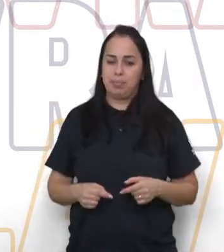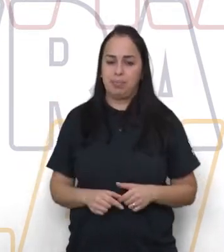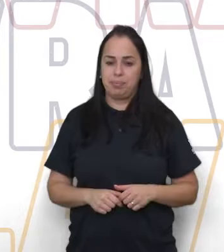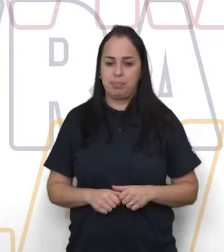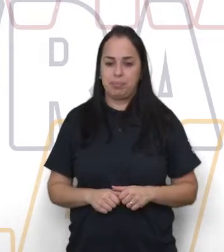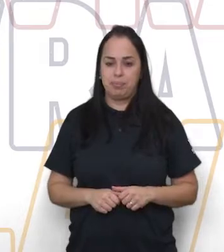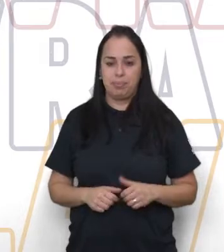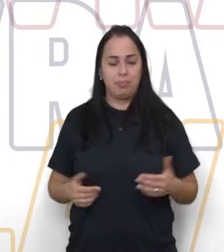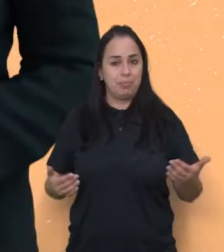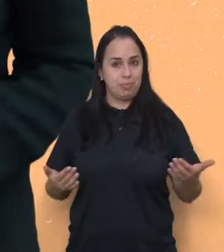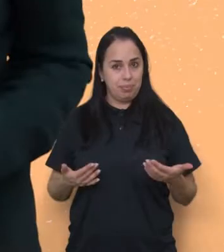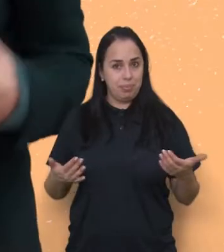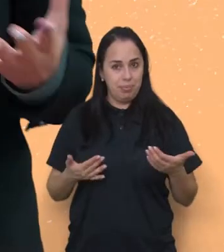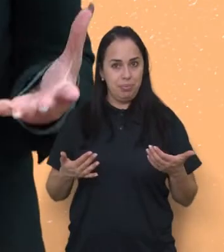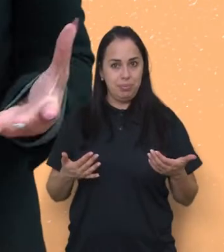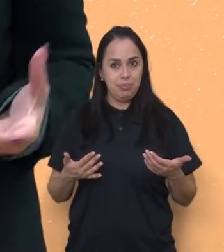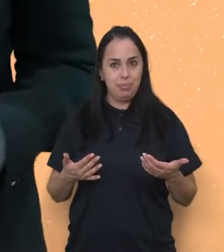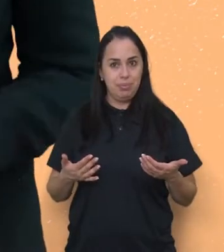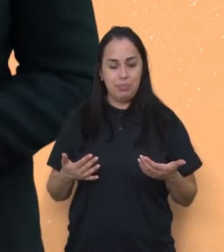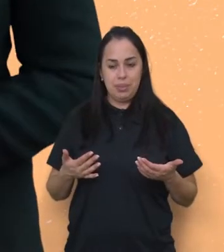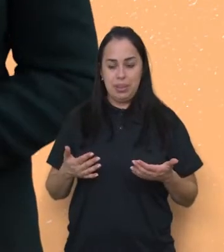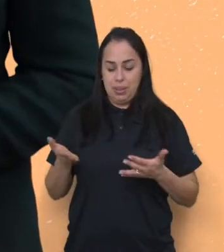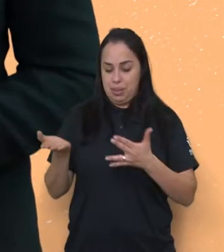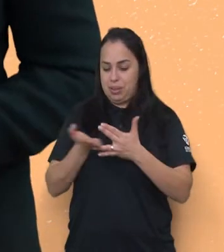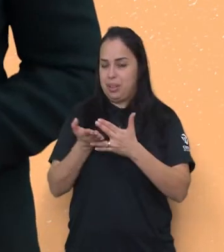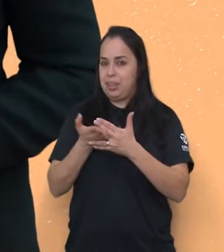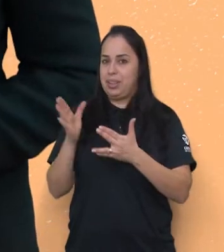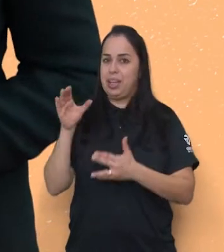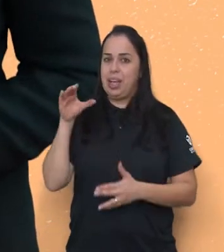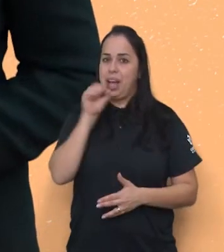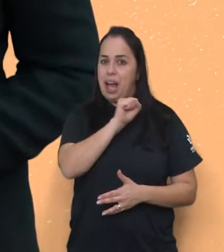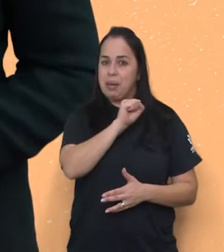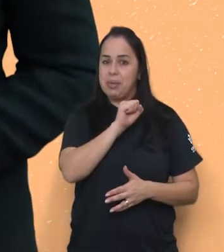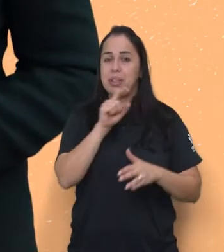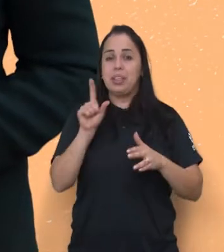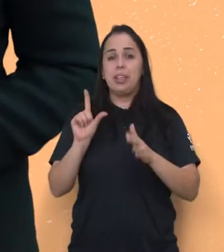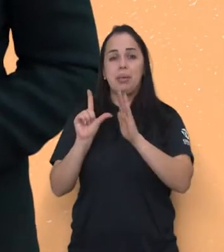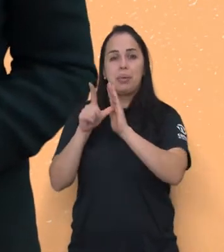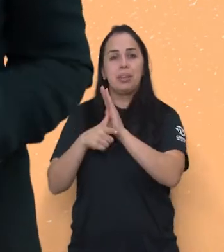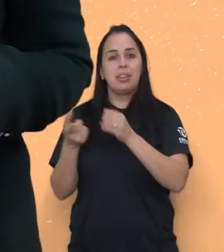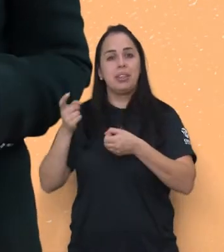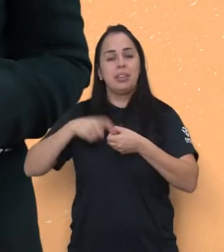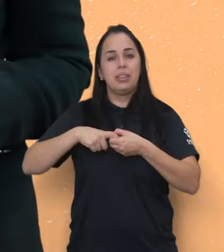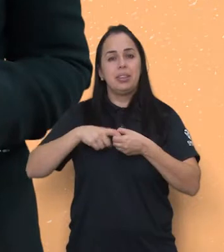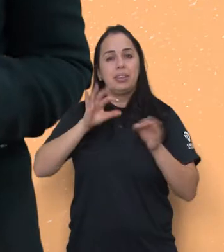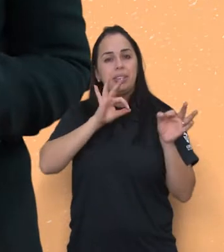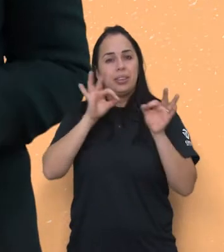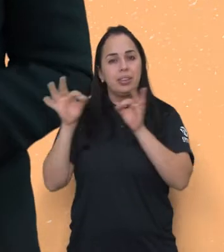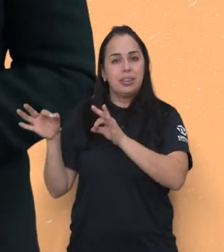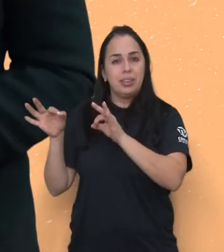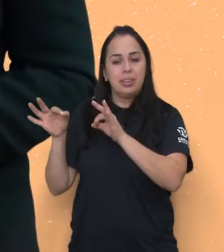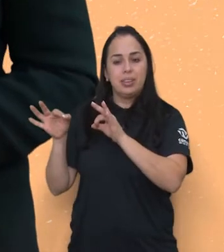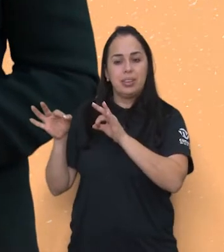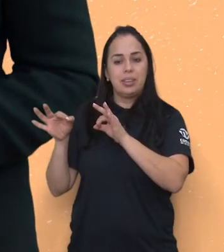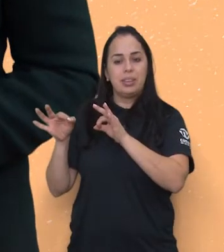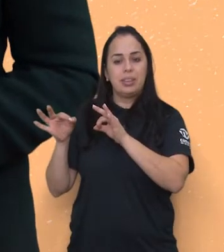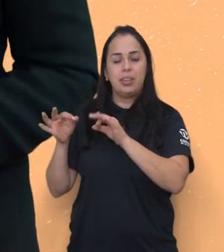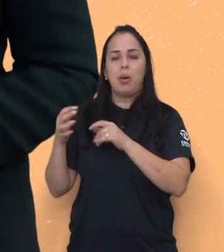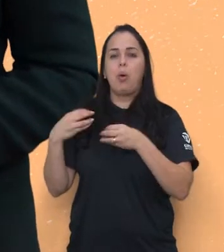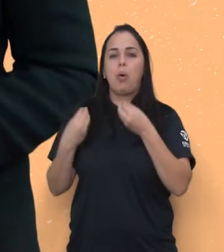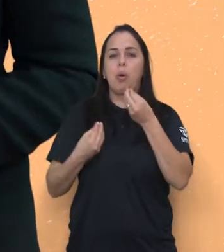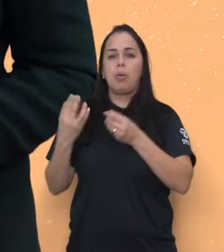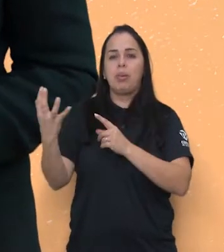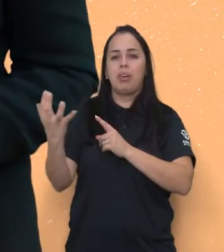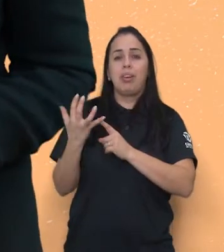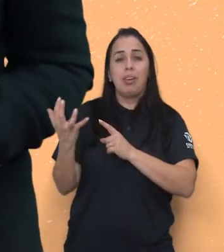desafio muito grande pela frente agora vamos para um breve intervalo e na volta você confere a magnitude